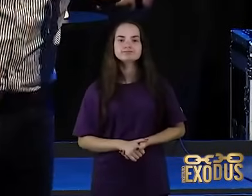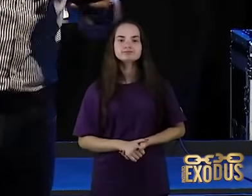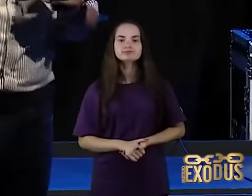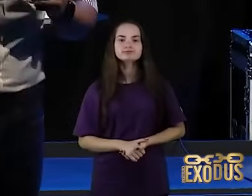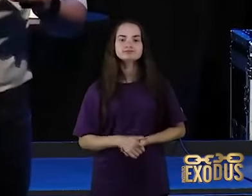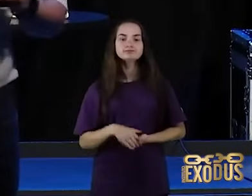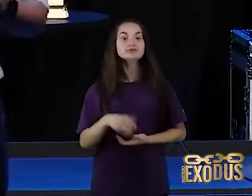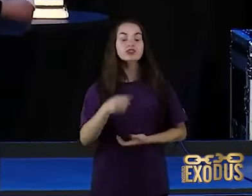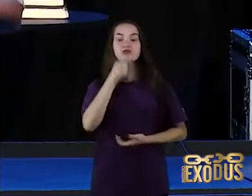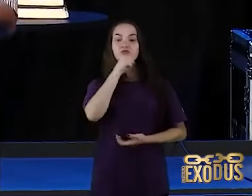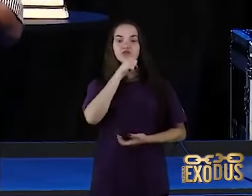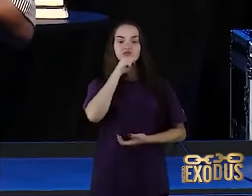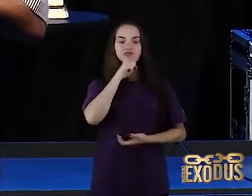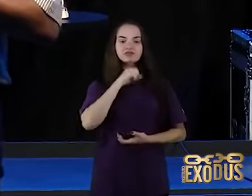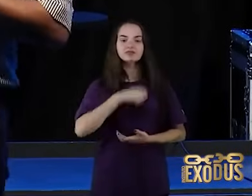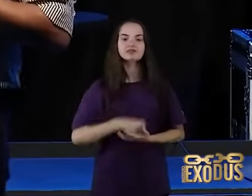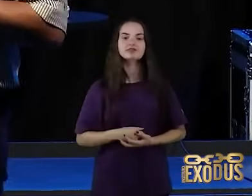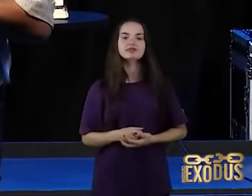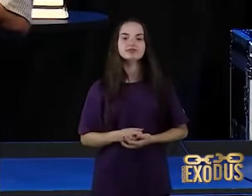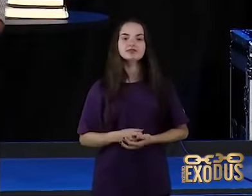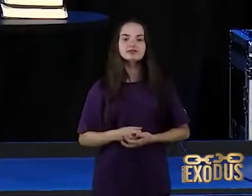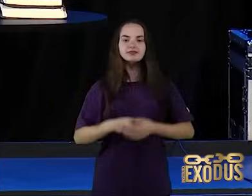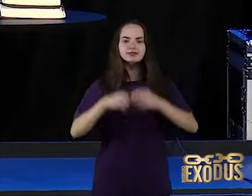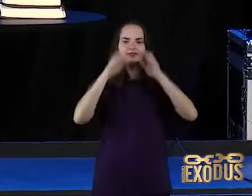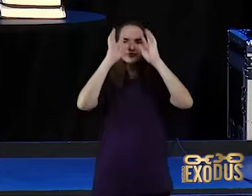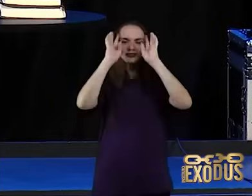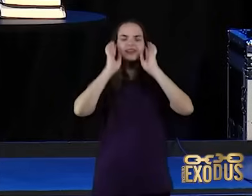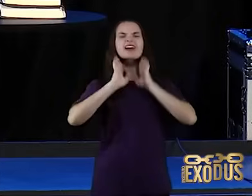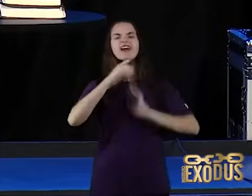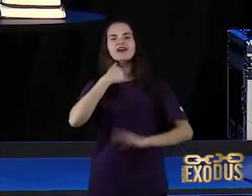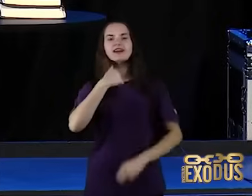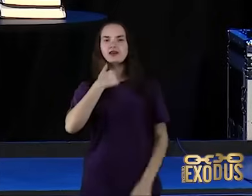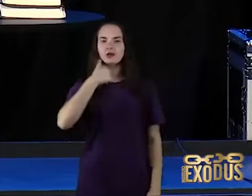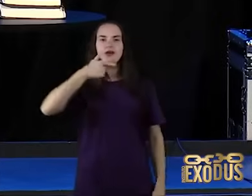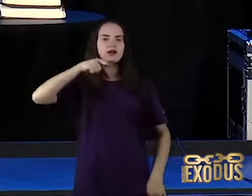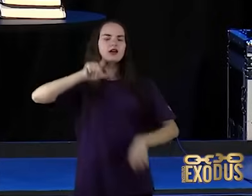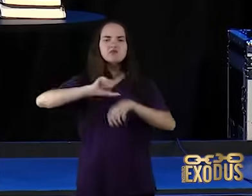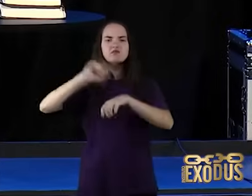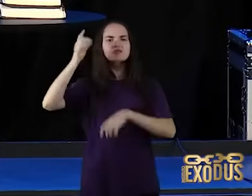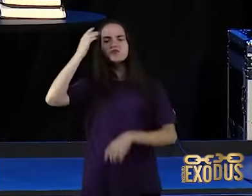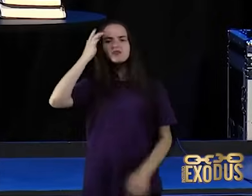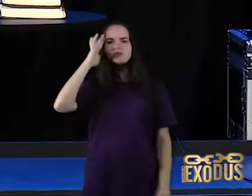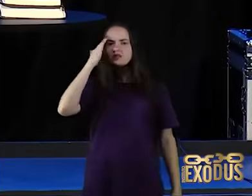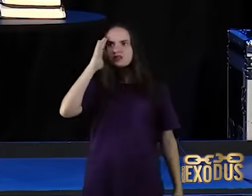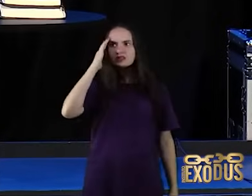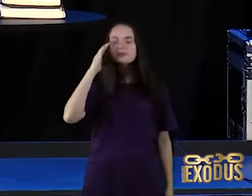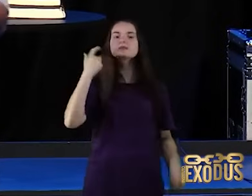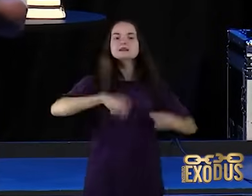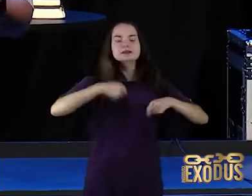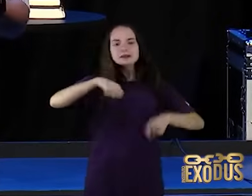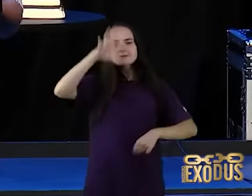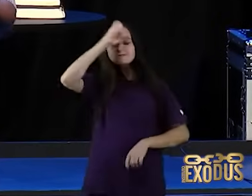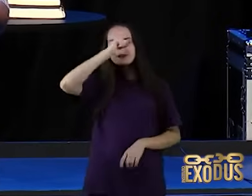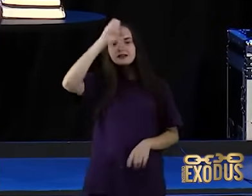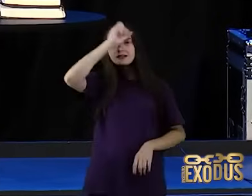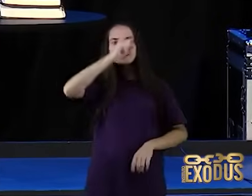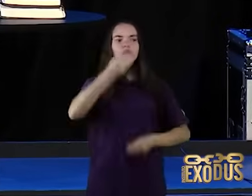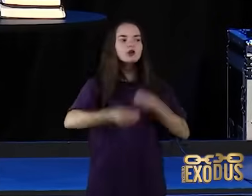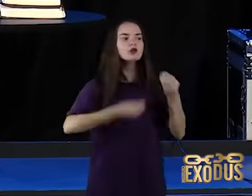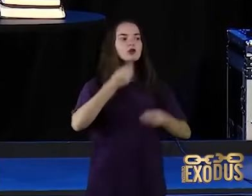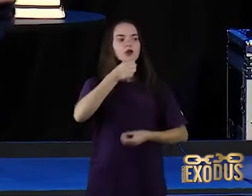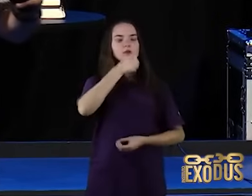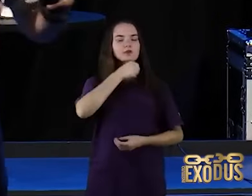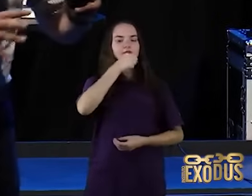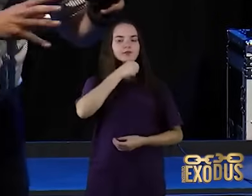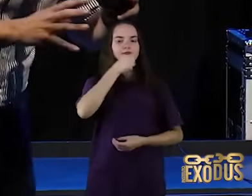não entendia isso eu falava isso é história você precisa aprender a ser avô sabia